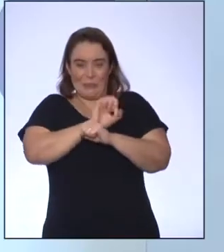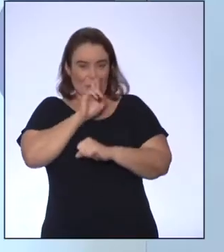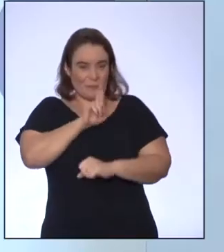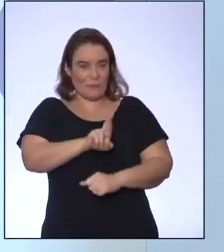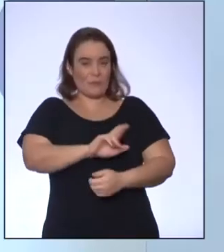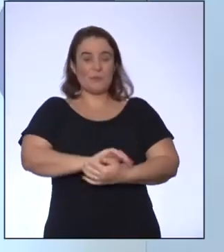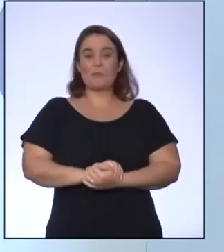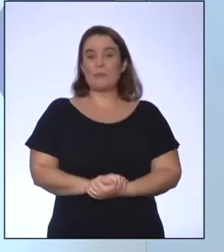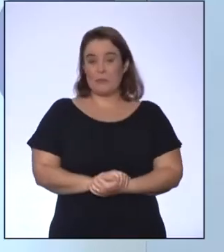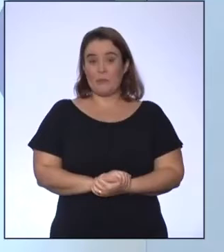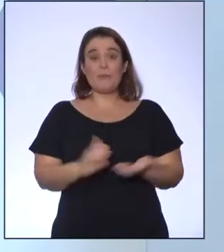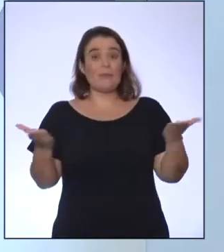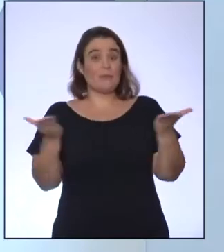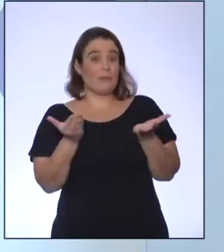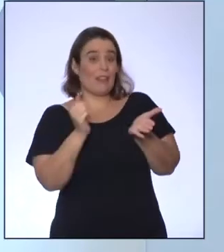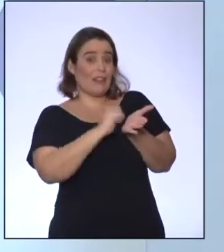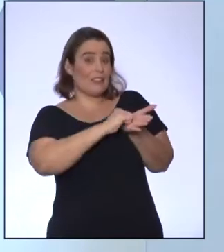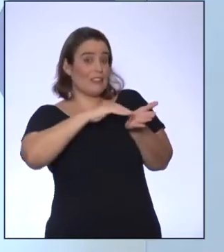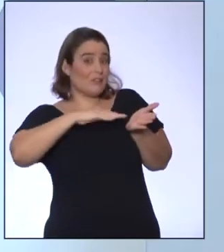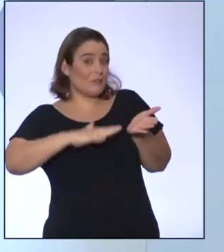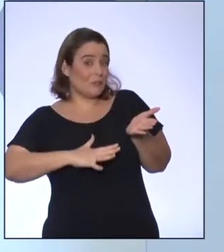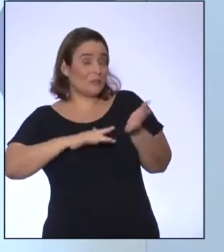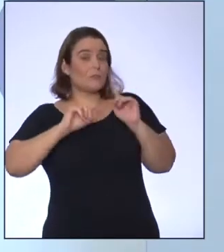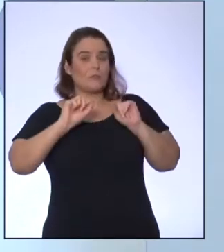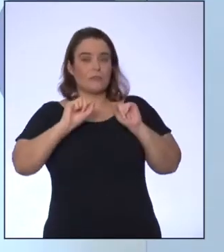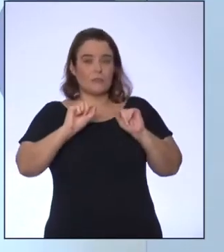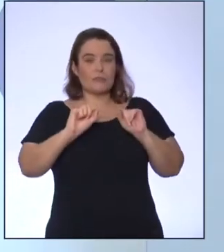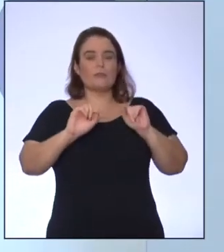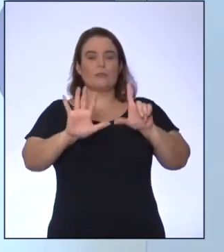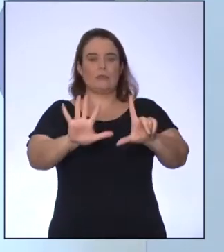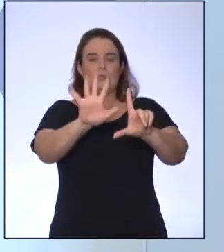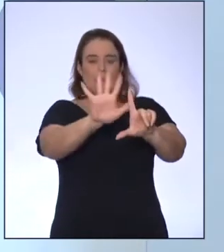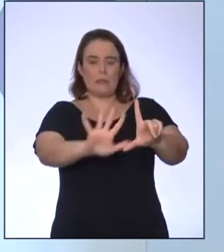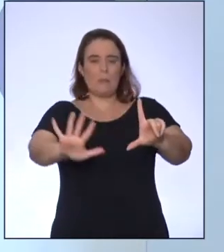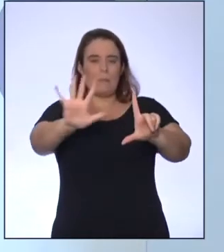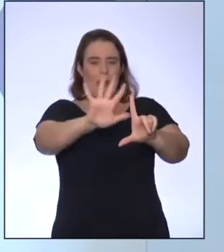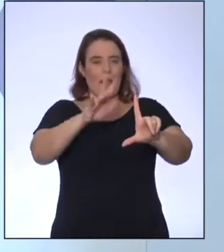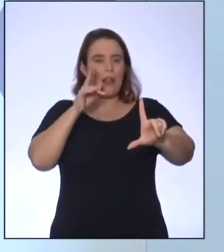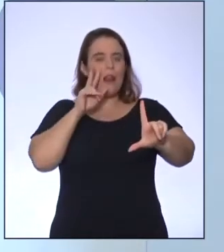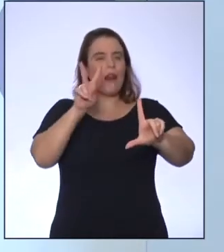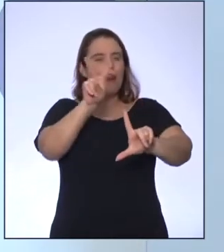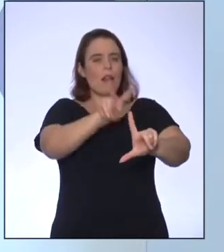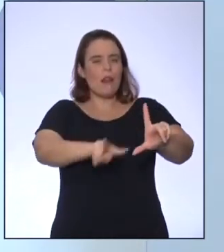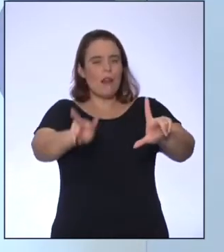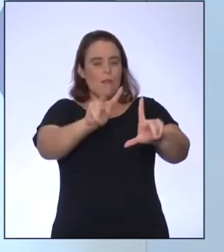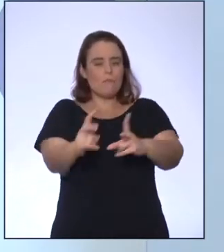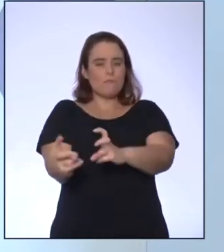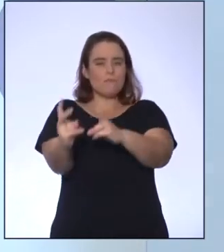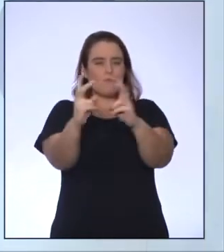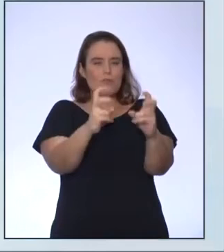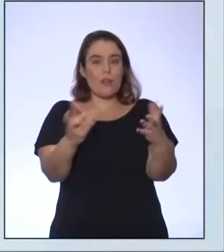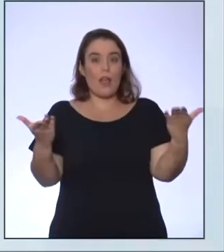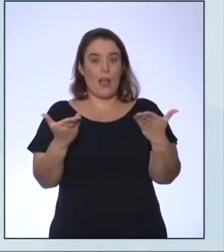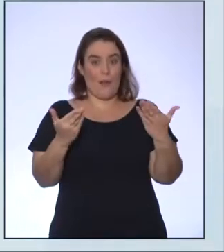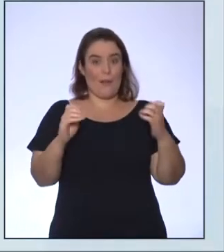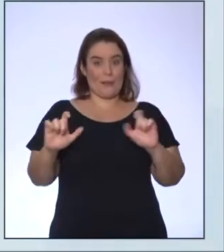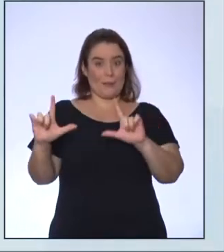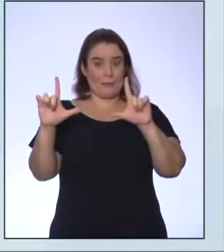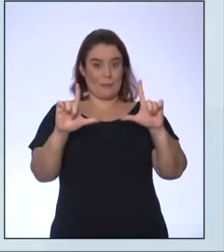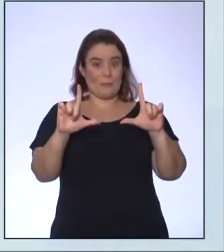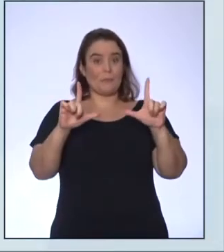Então, nós vamos agora para uma atividade, que é uma atividade de leitura de imagens. Então, vai aparecer aí para vocês na tela